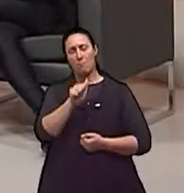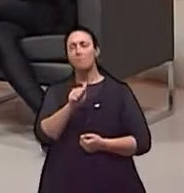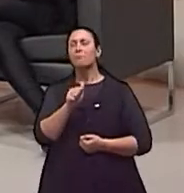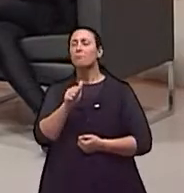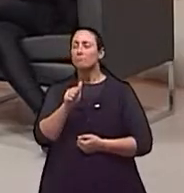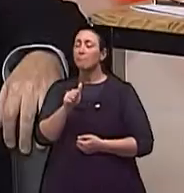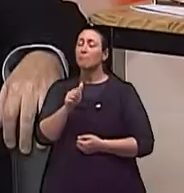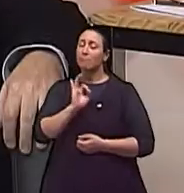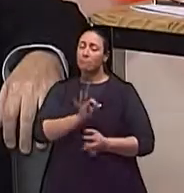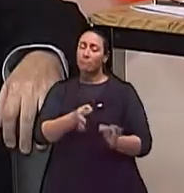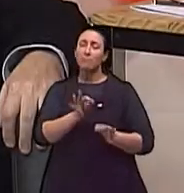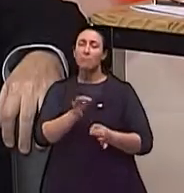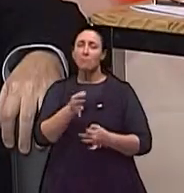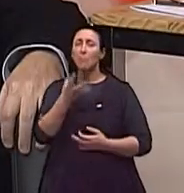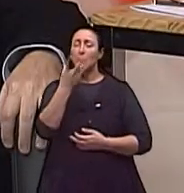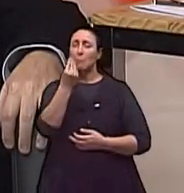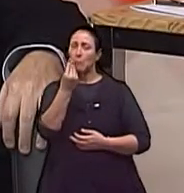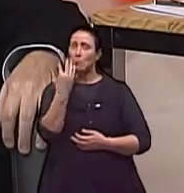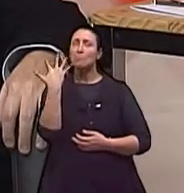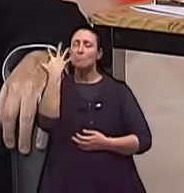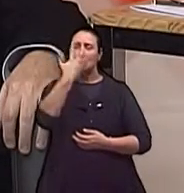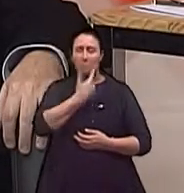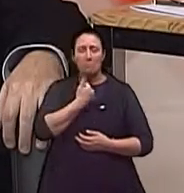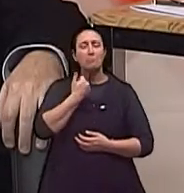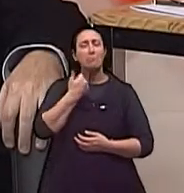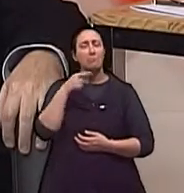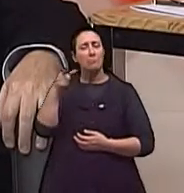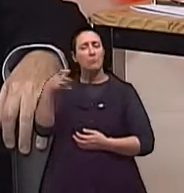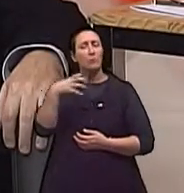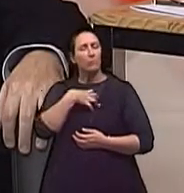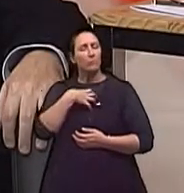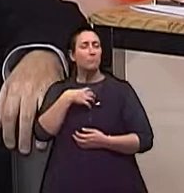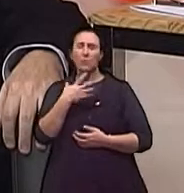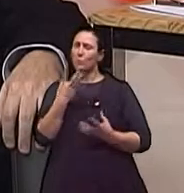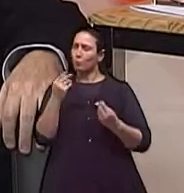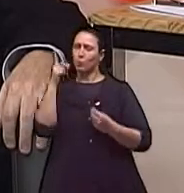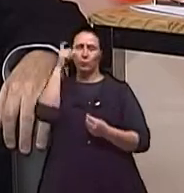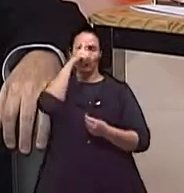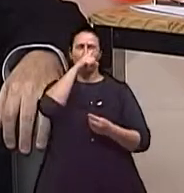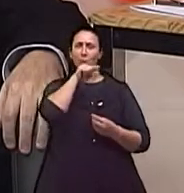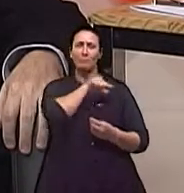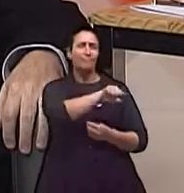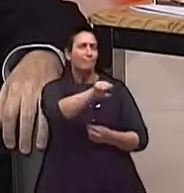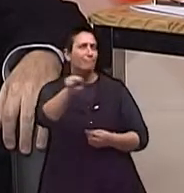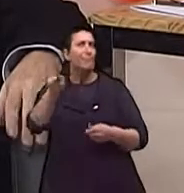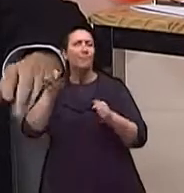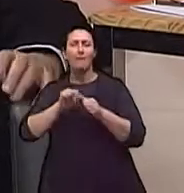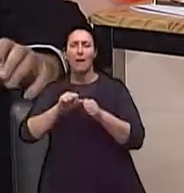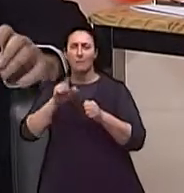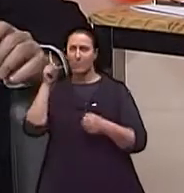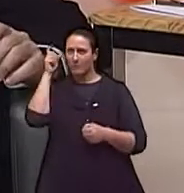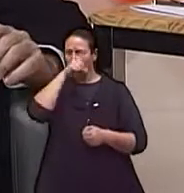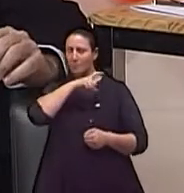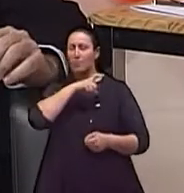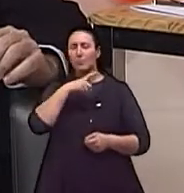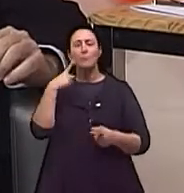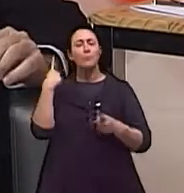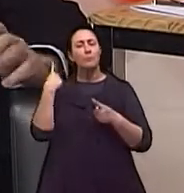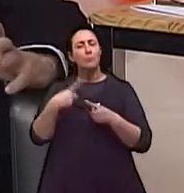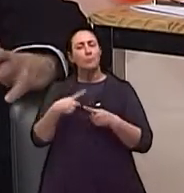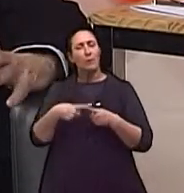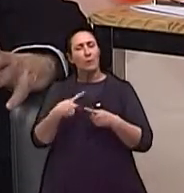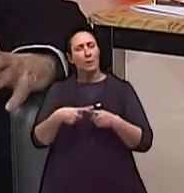uma atitude louvável e uma atitude muito pouco frequente né nós vivemos um